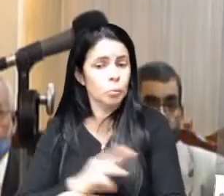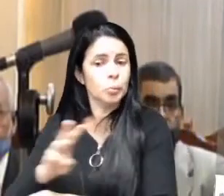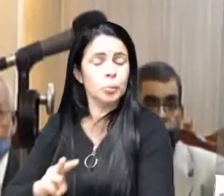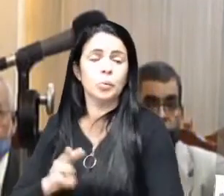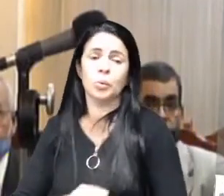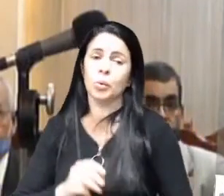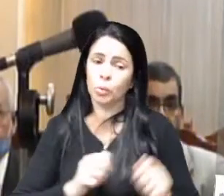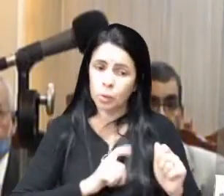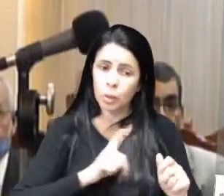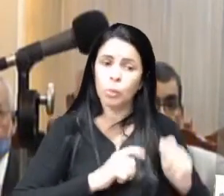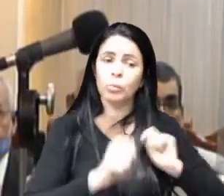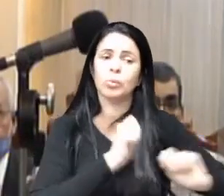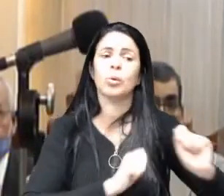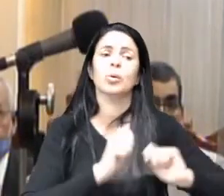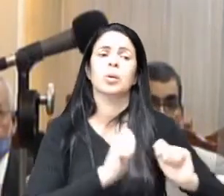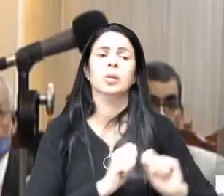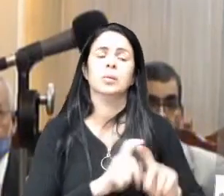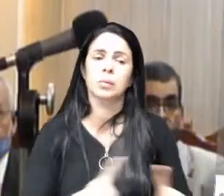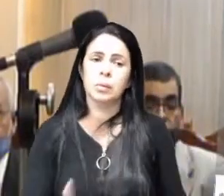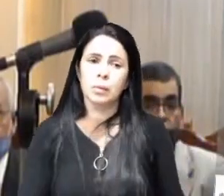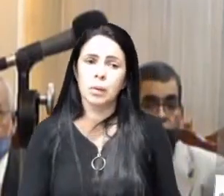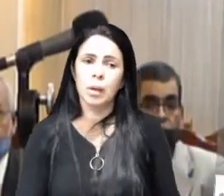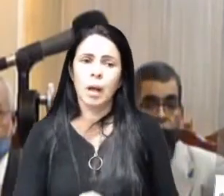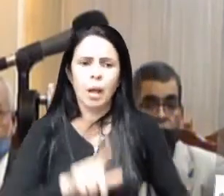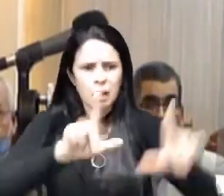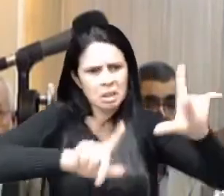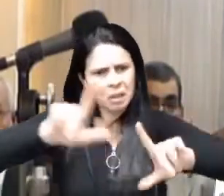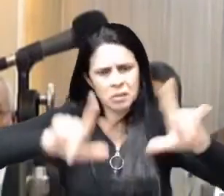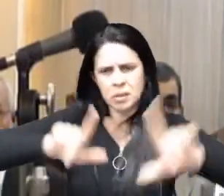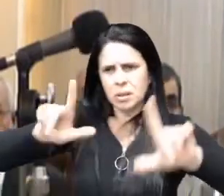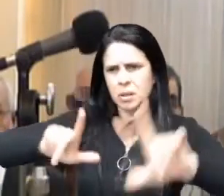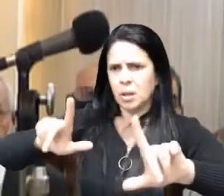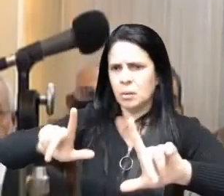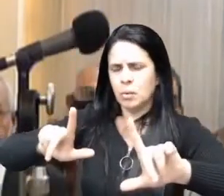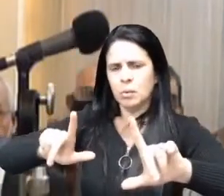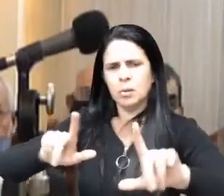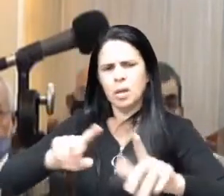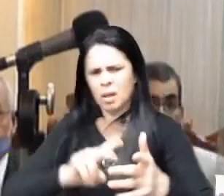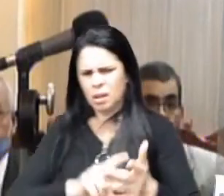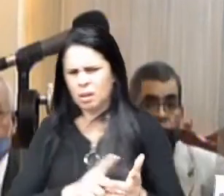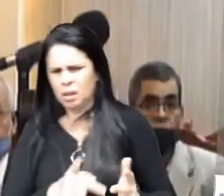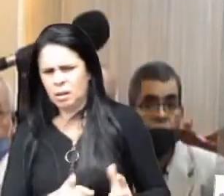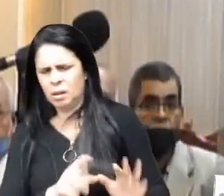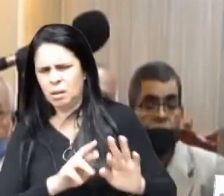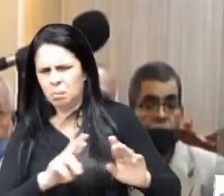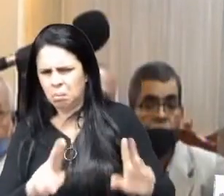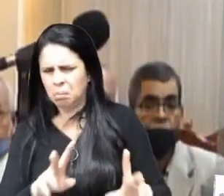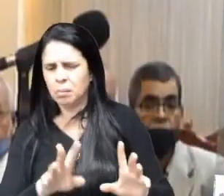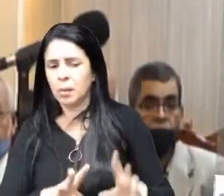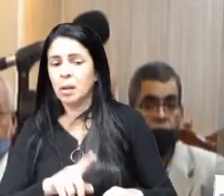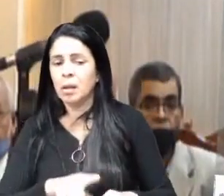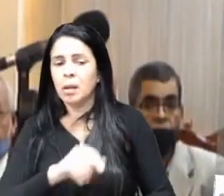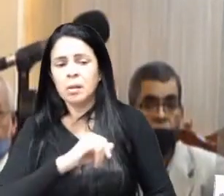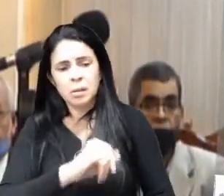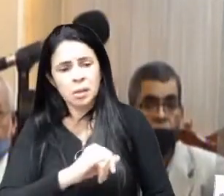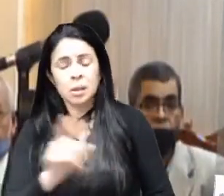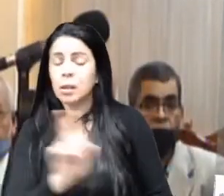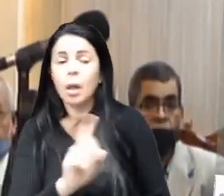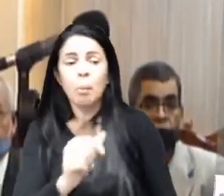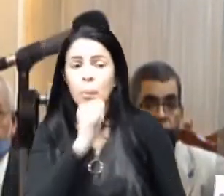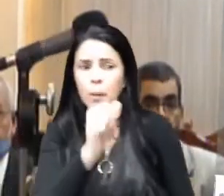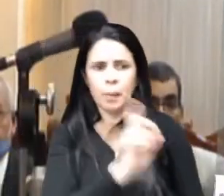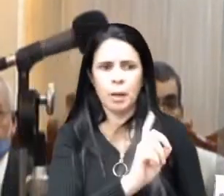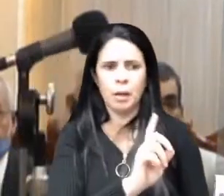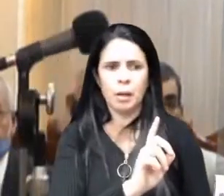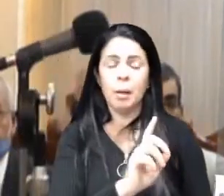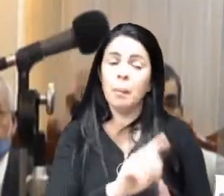tem uma mensagem subliminar. Não diz que não beba, diz beba, mas beba com moderação. E aqui está dizendo, não é